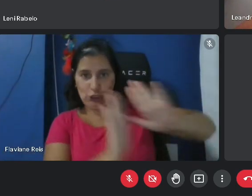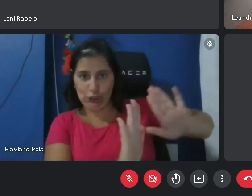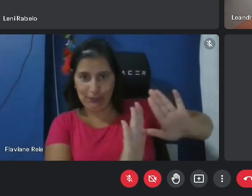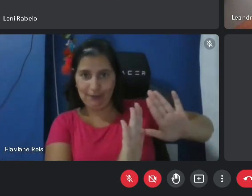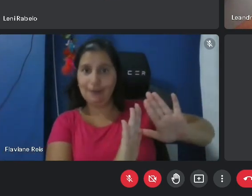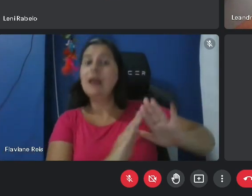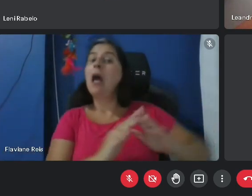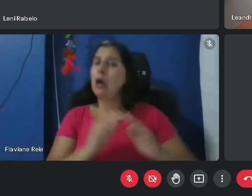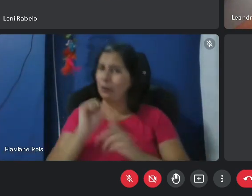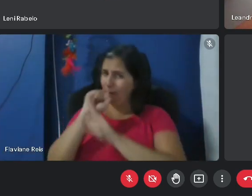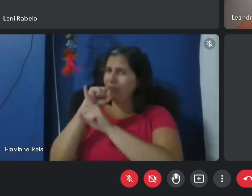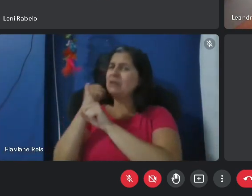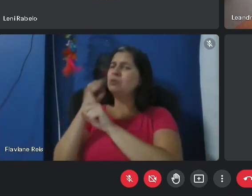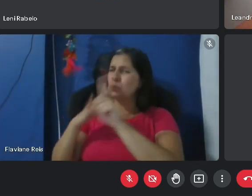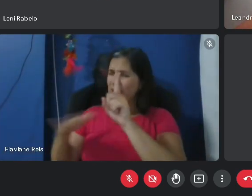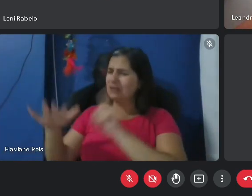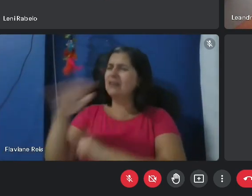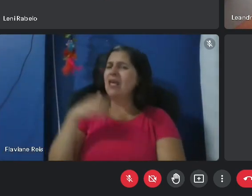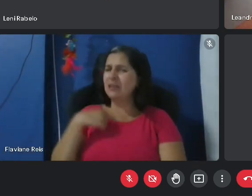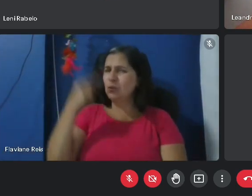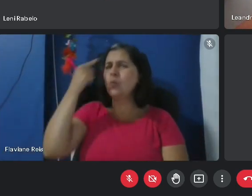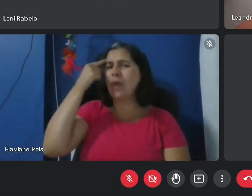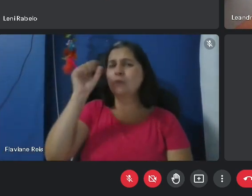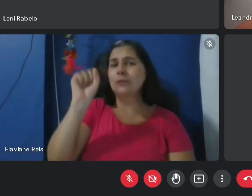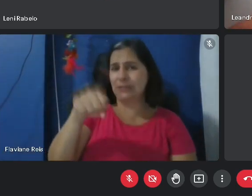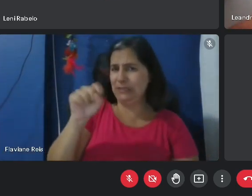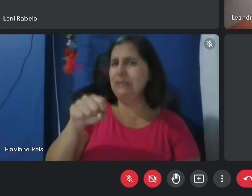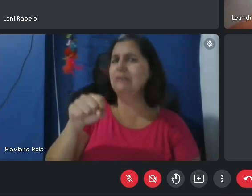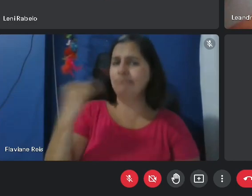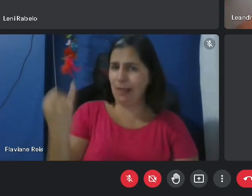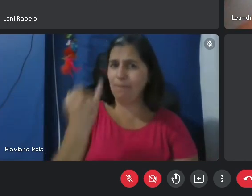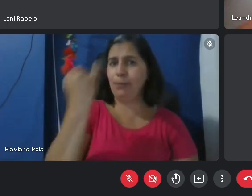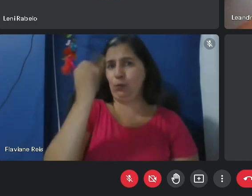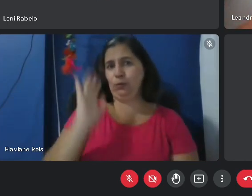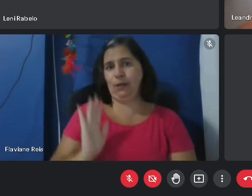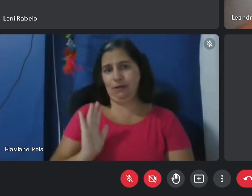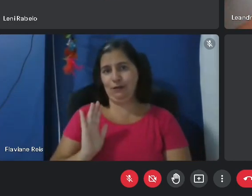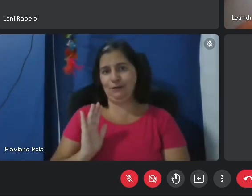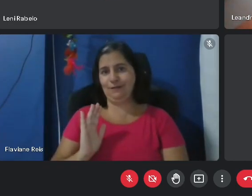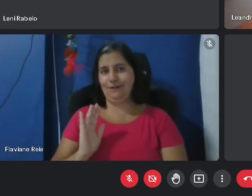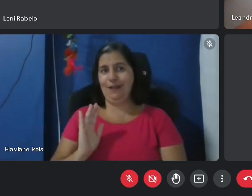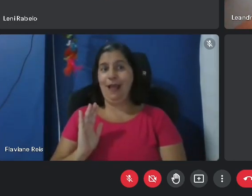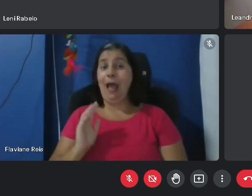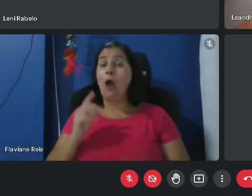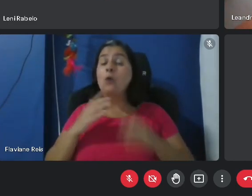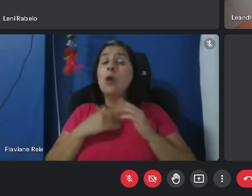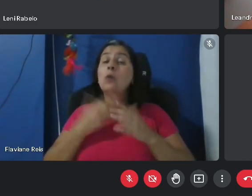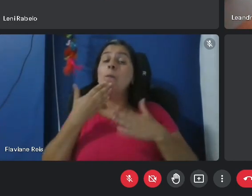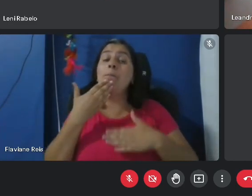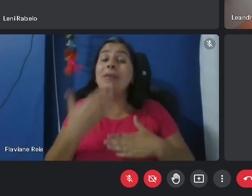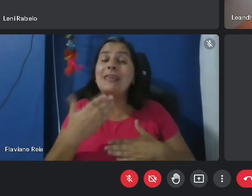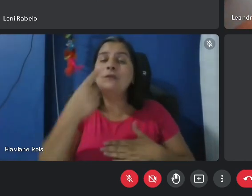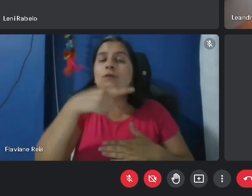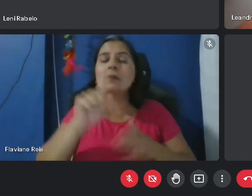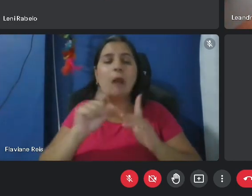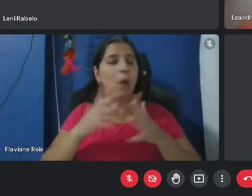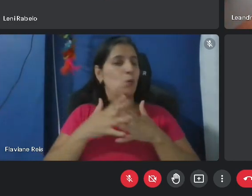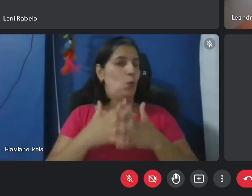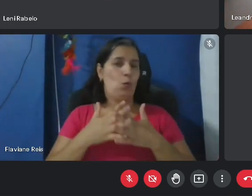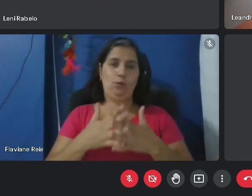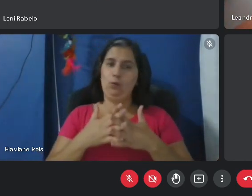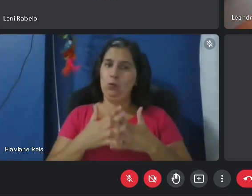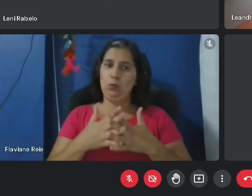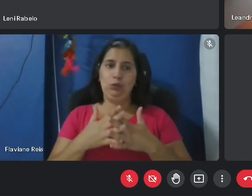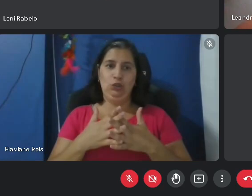estarmos organizando isso, porque isso dará, sim, segurança. E aí a sociedade ela entenderá realmente o verdadeiro